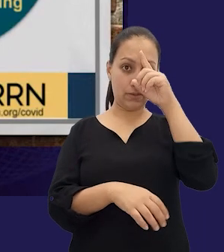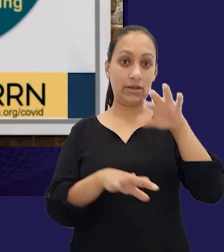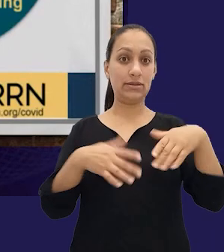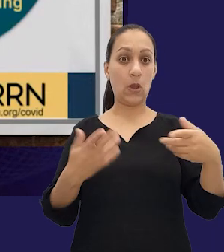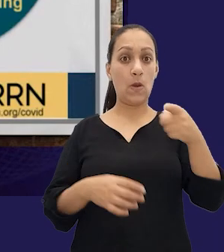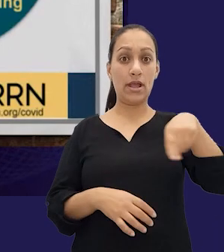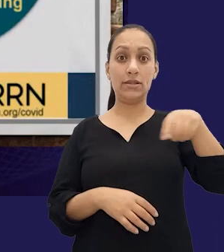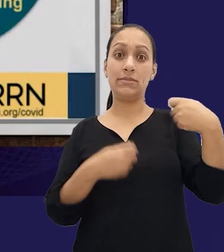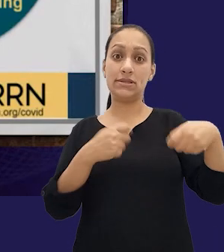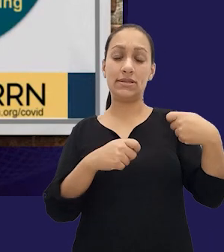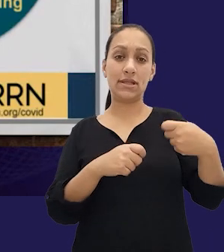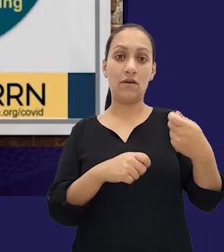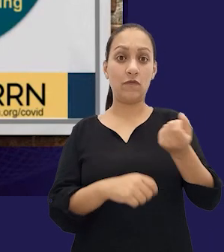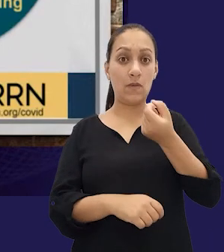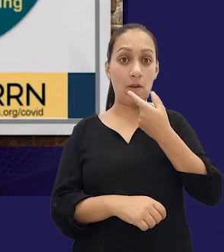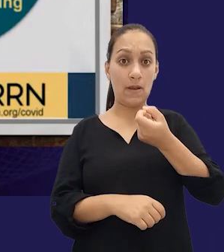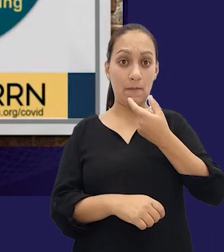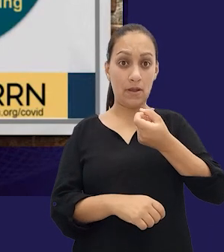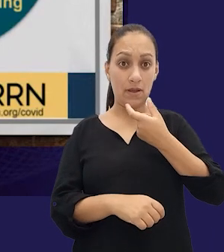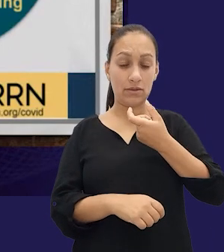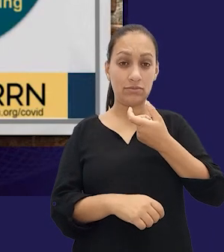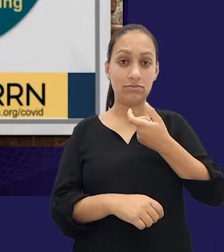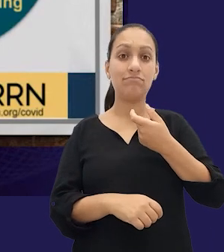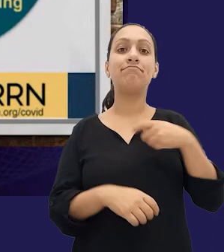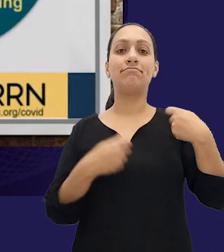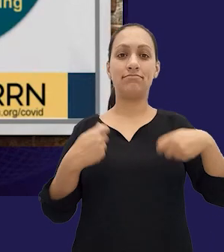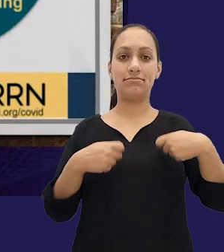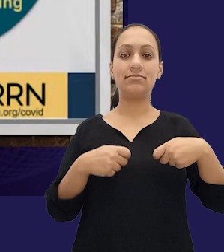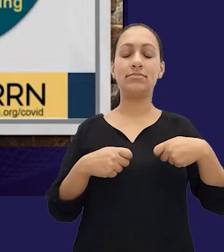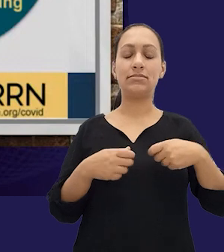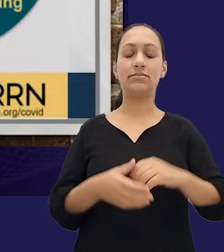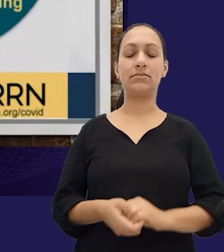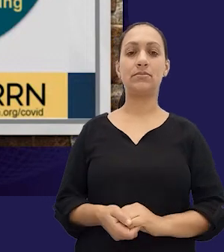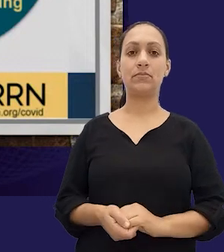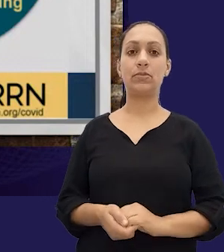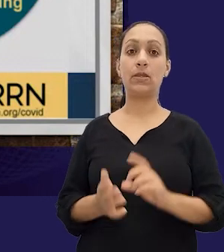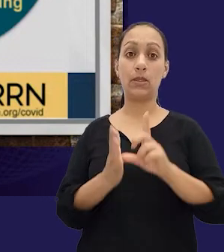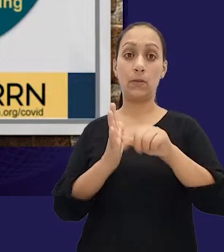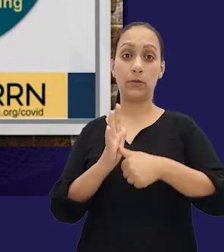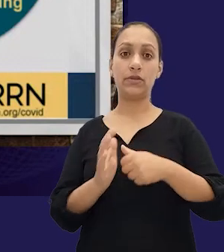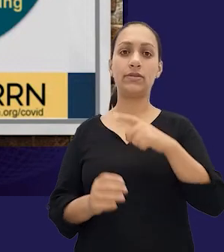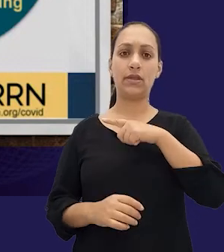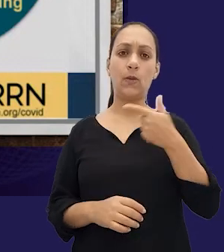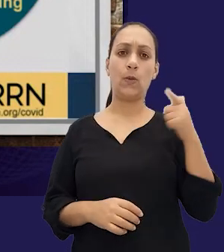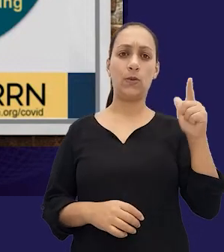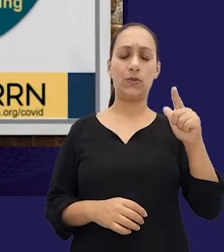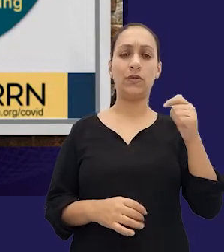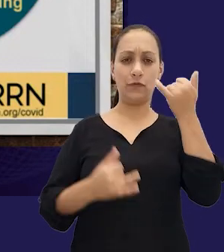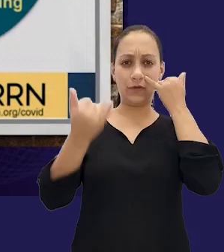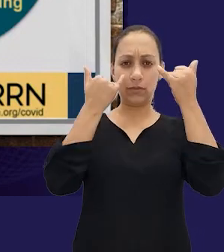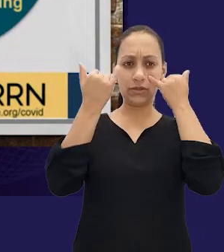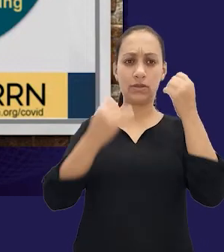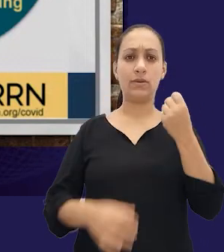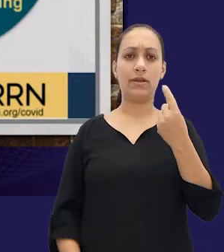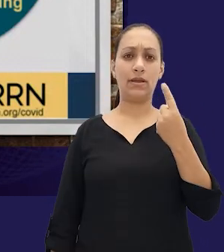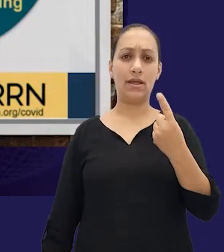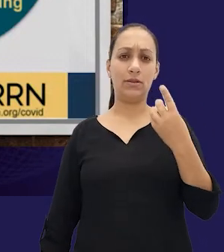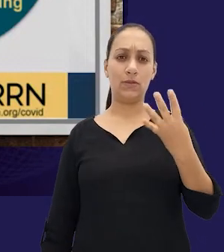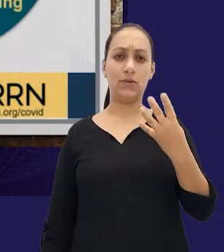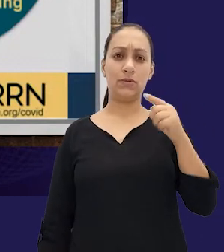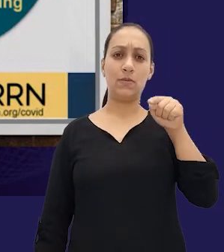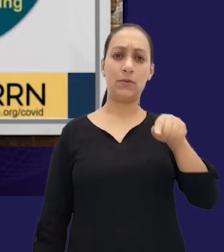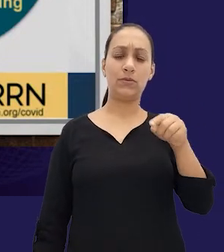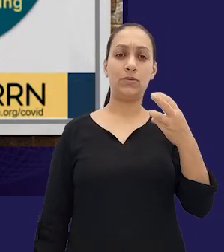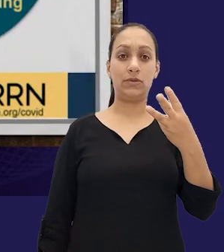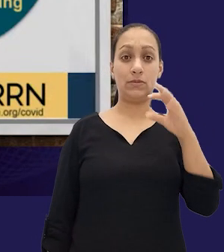receber antibióticos? Tinham. Depois, nós temos aqui um outro dado, mostrando 14,3%